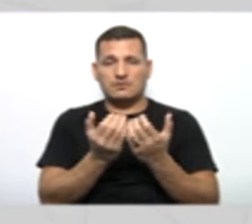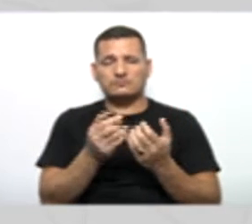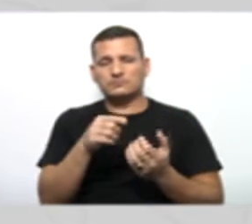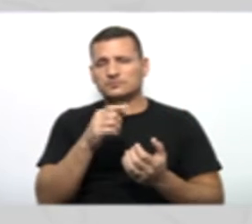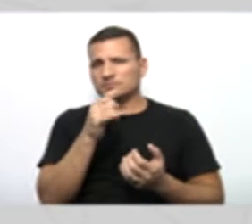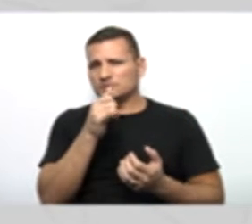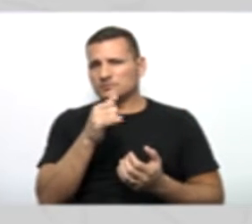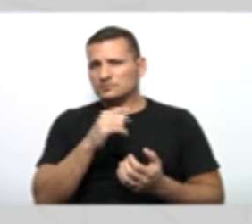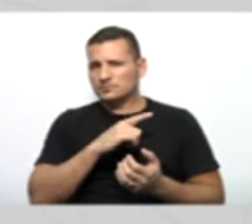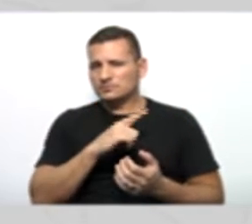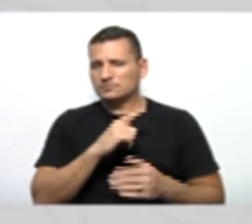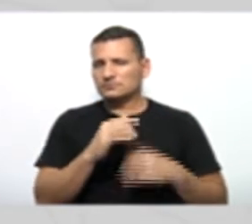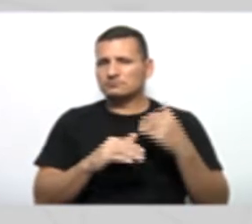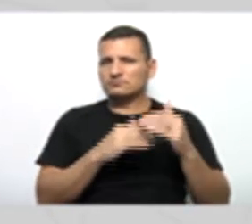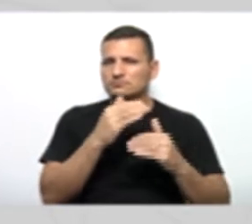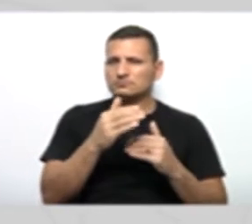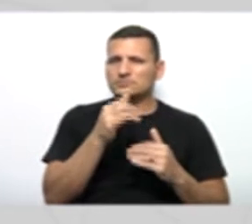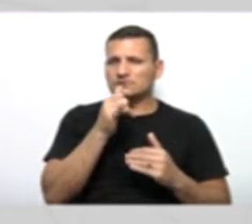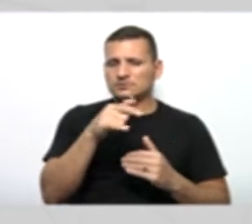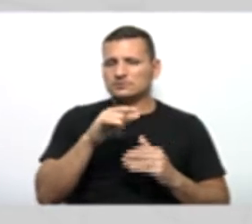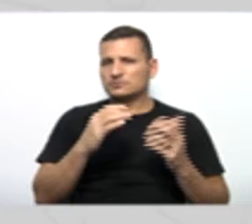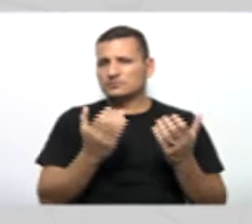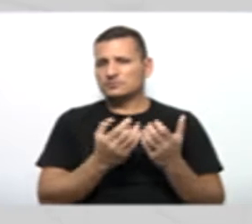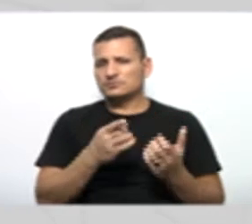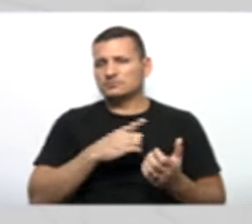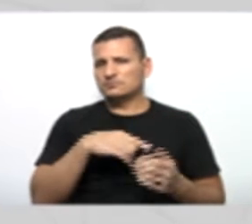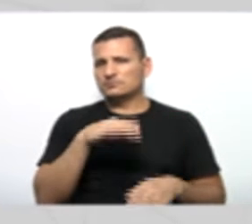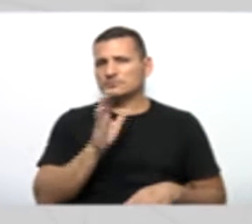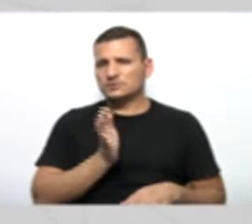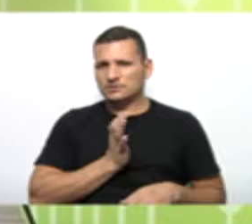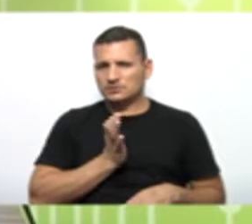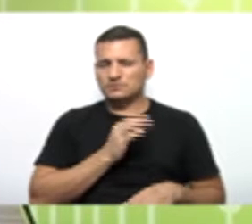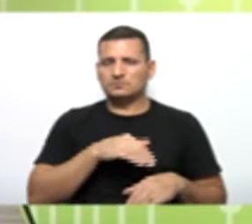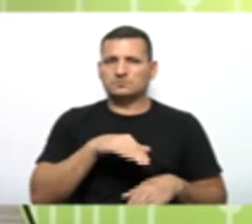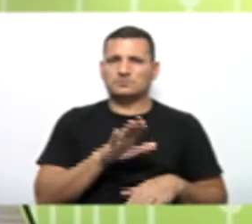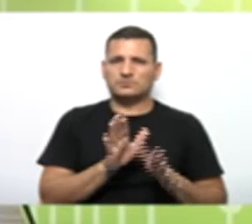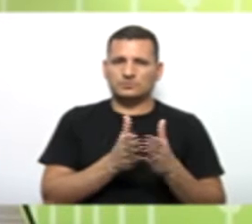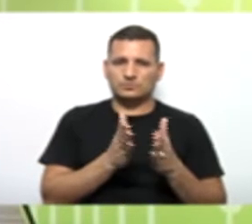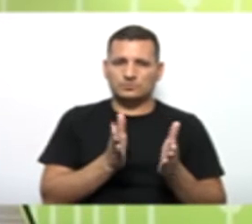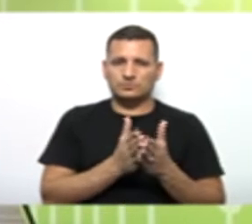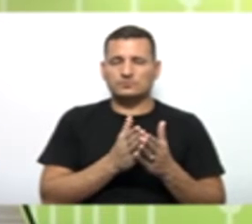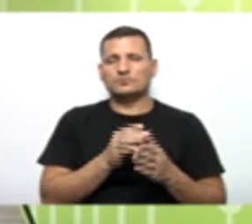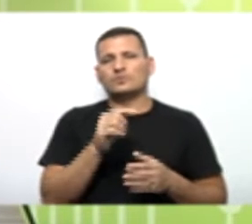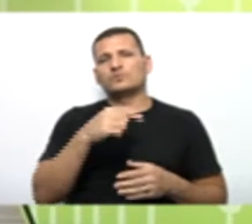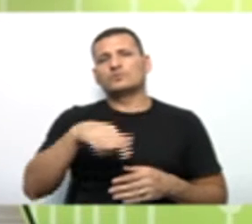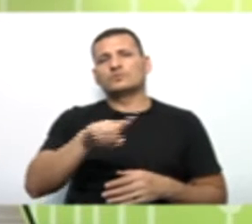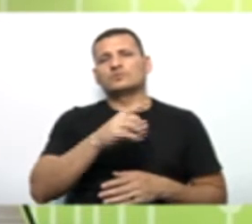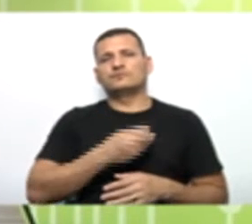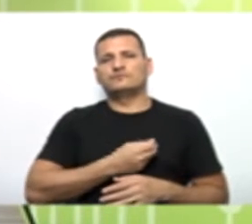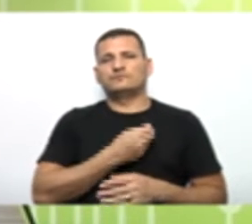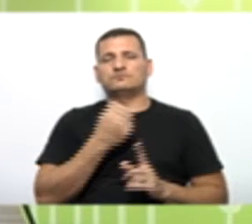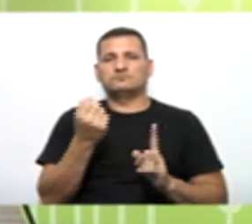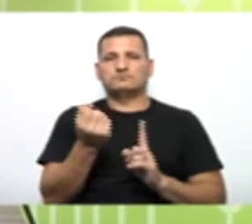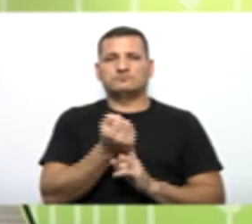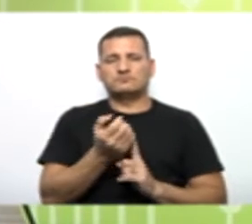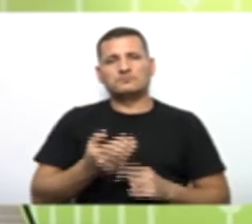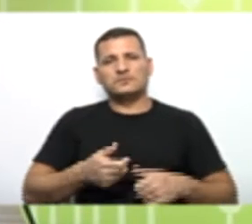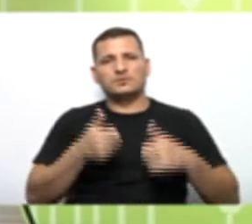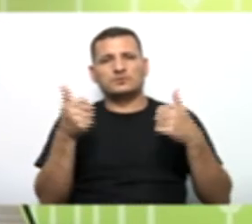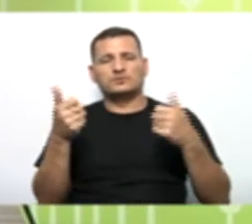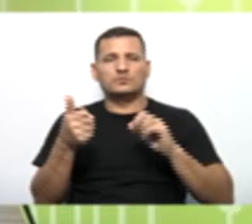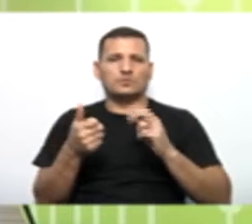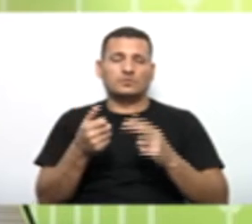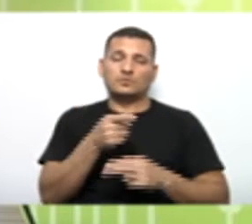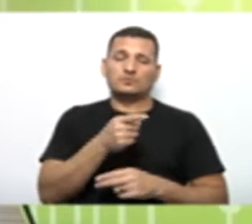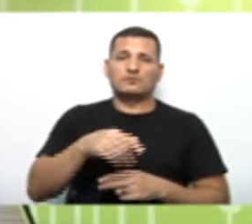economicamente, se a comunidade está ficando mais rica, mais pobre, o quanto a vida naquela sociedade está melhorando, ou o quanto esse meio